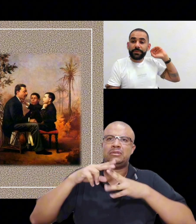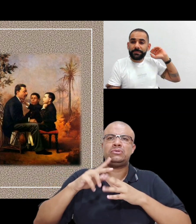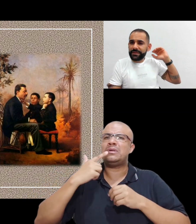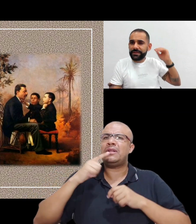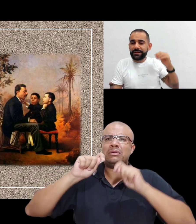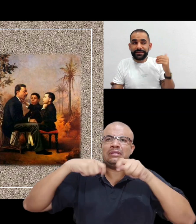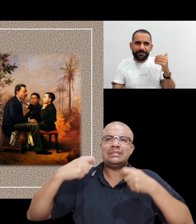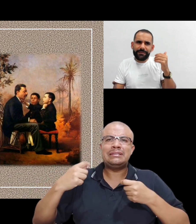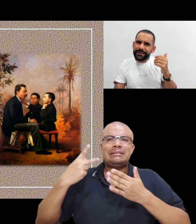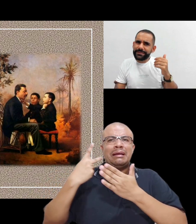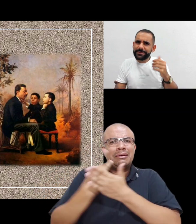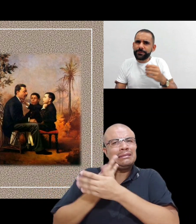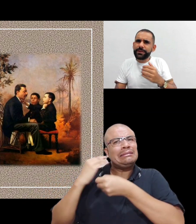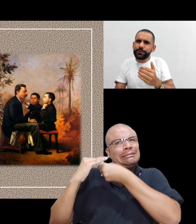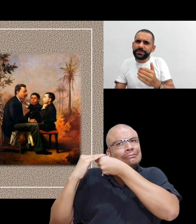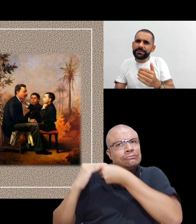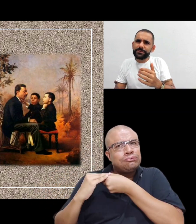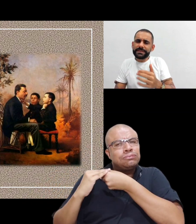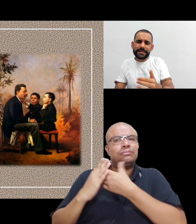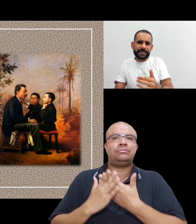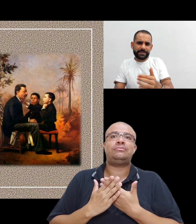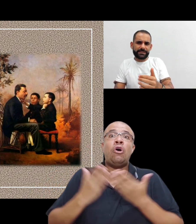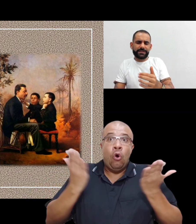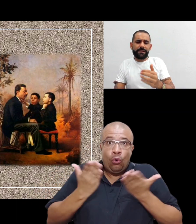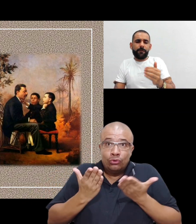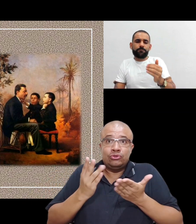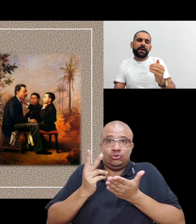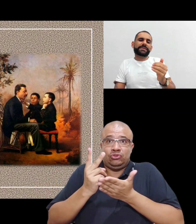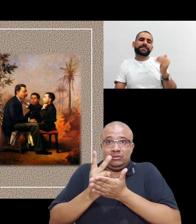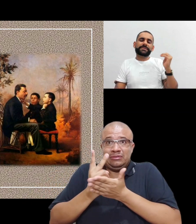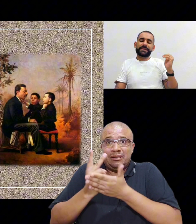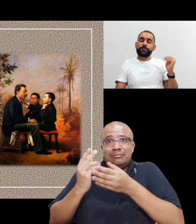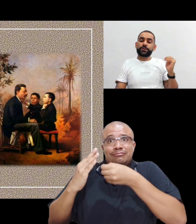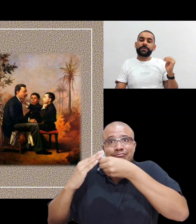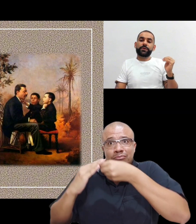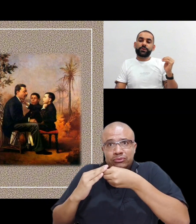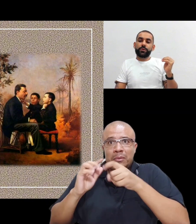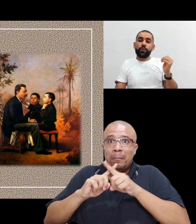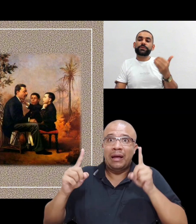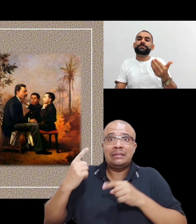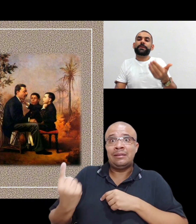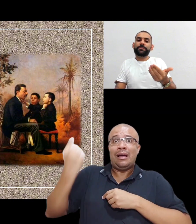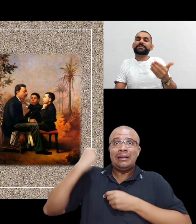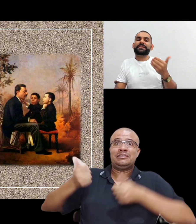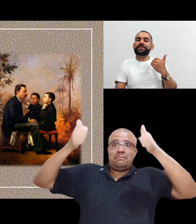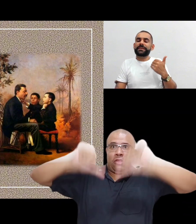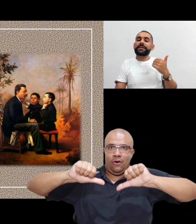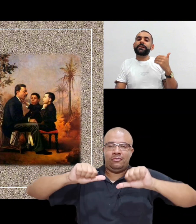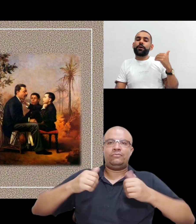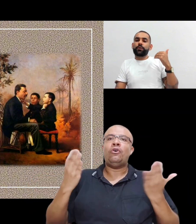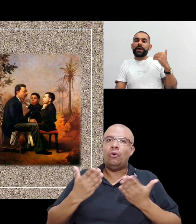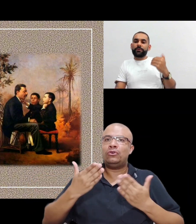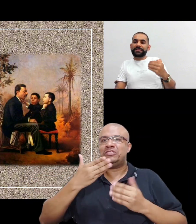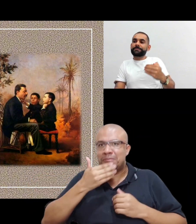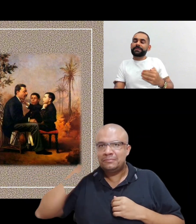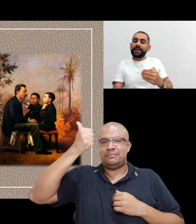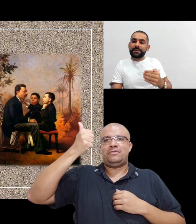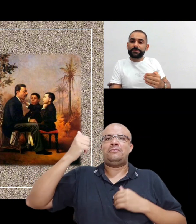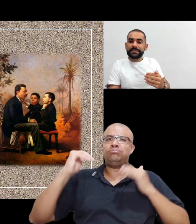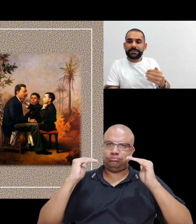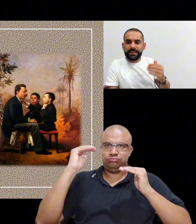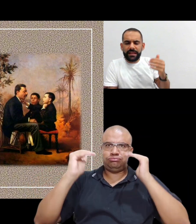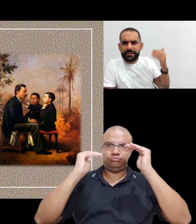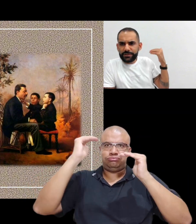ela foi oprimida e não que hoje não seja, mas antes era muito pior. Hoje, pelo menos, ainda tem o reconhecimento